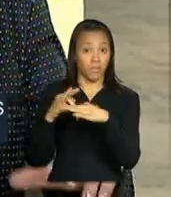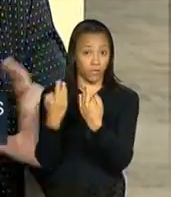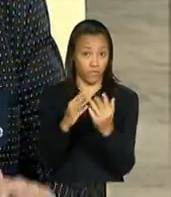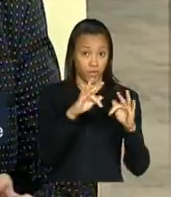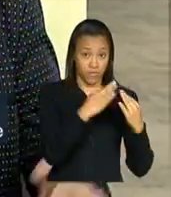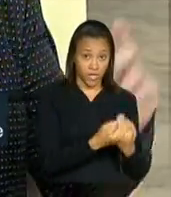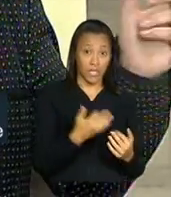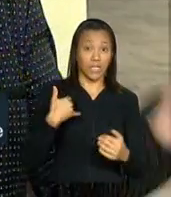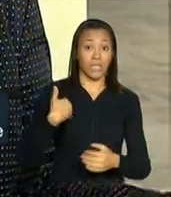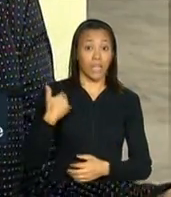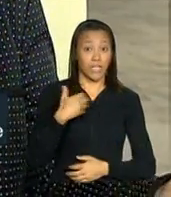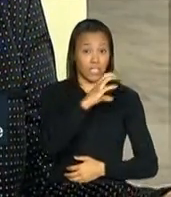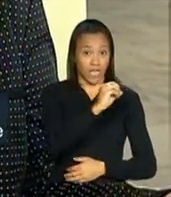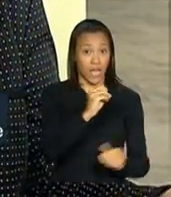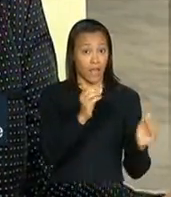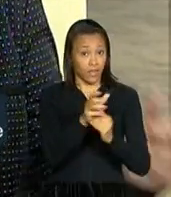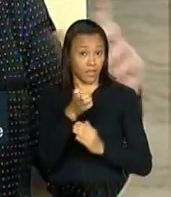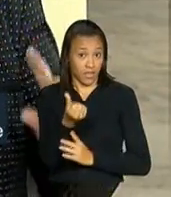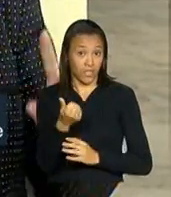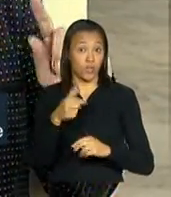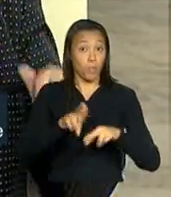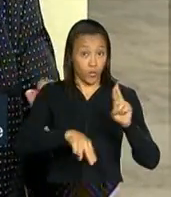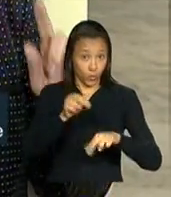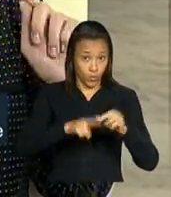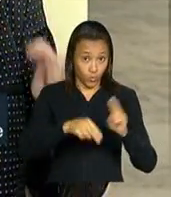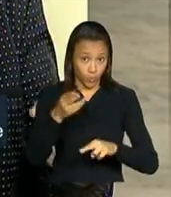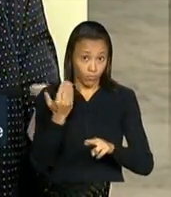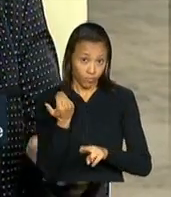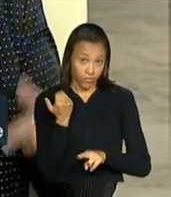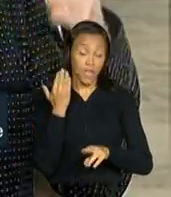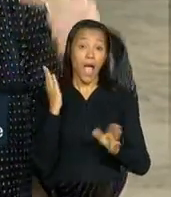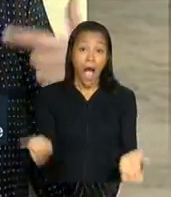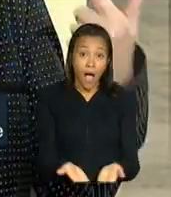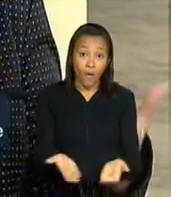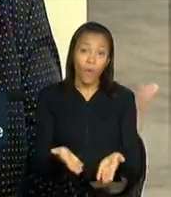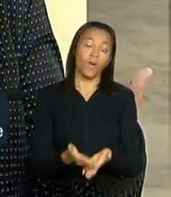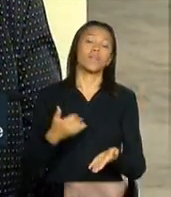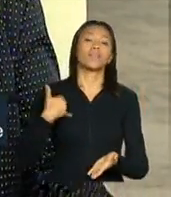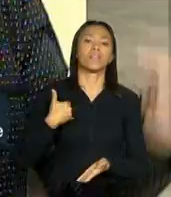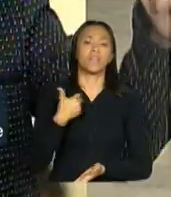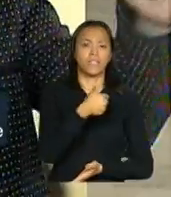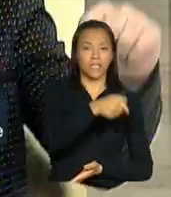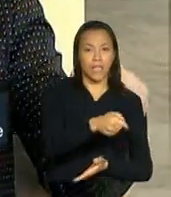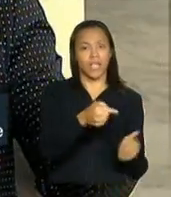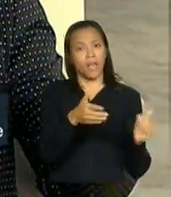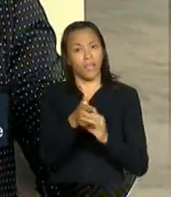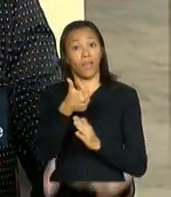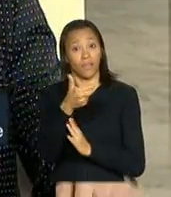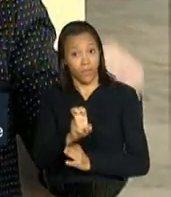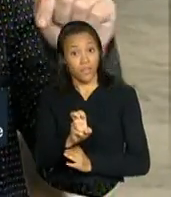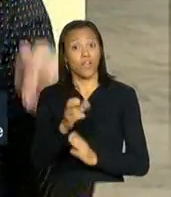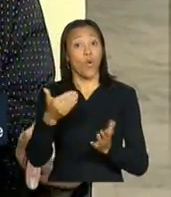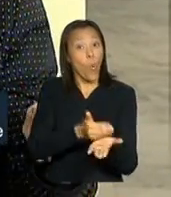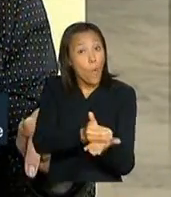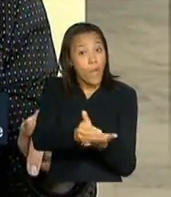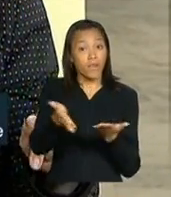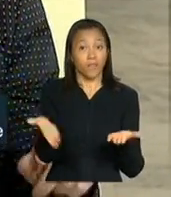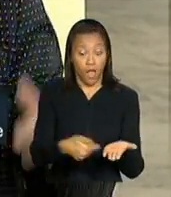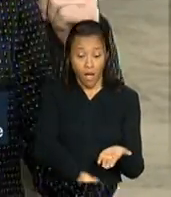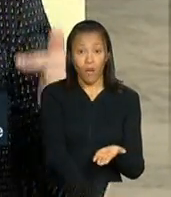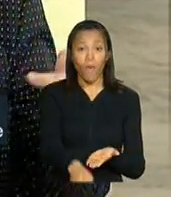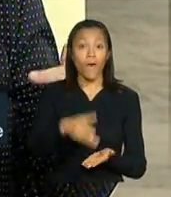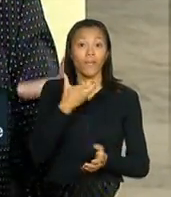t 0 a 6 anos já desde junho e agora as famílias que TM filhos de 7 a 15 anos passam a receber já em